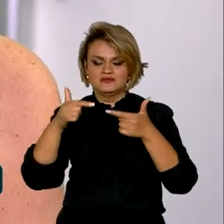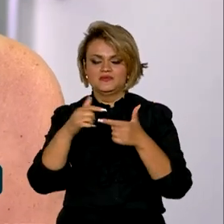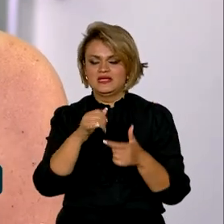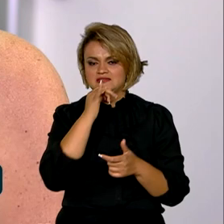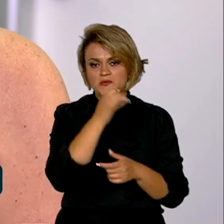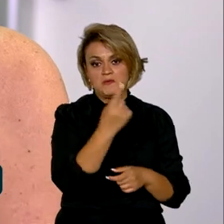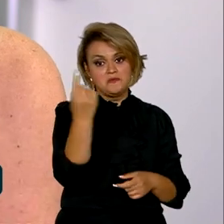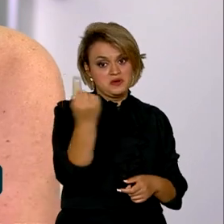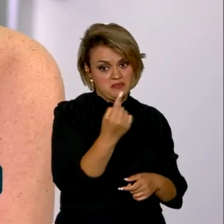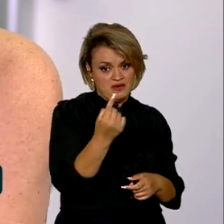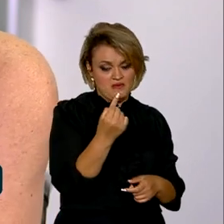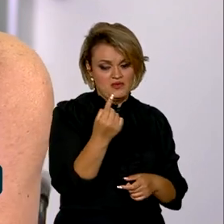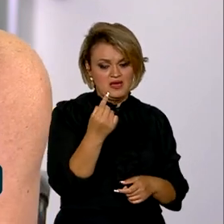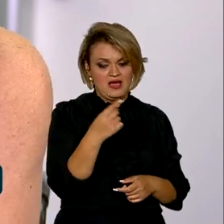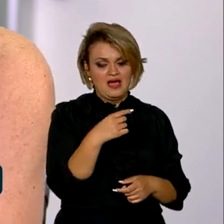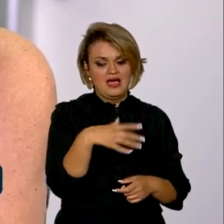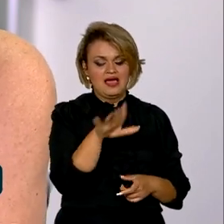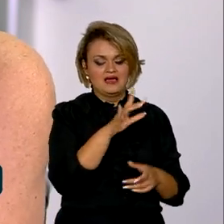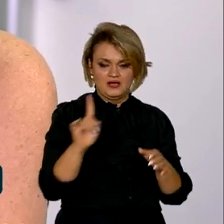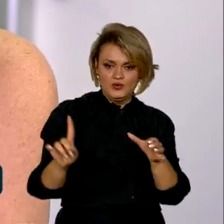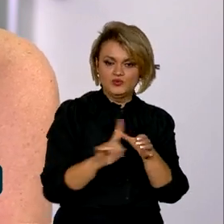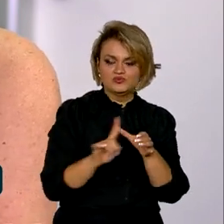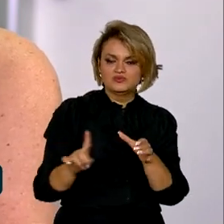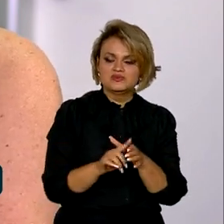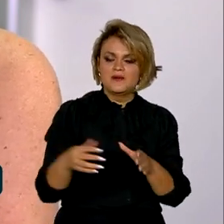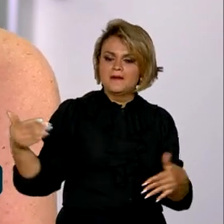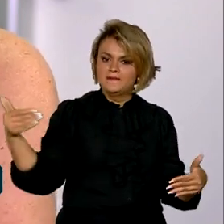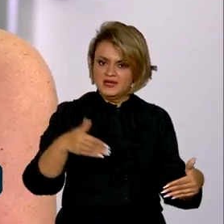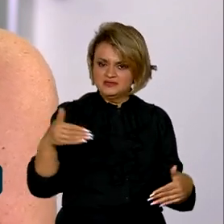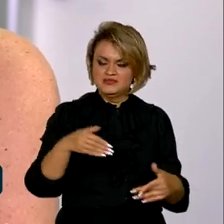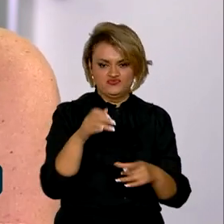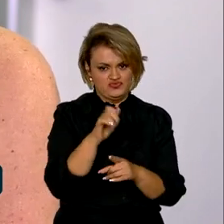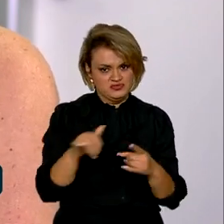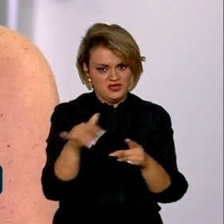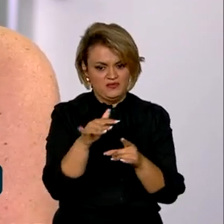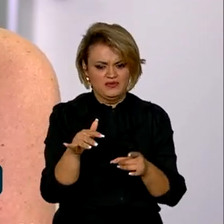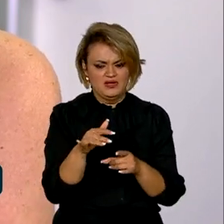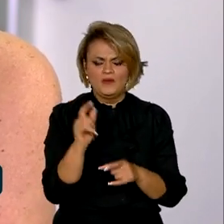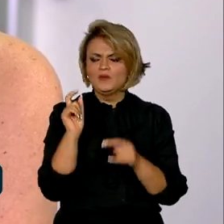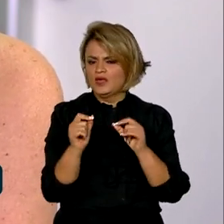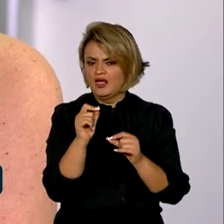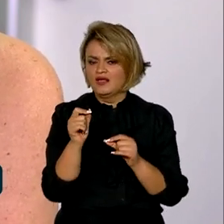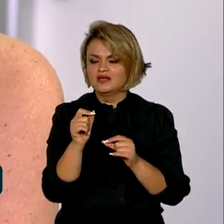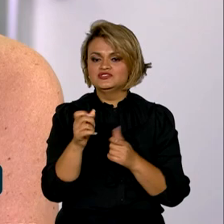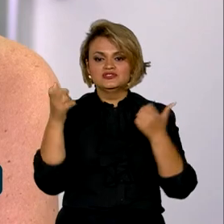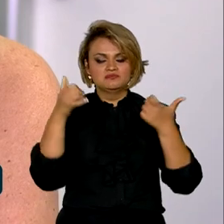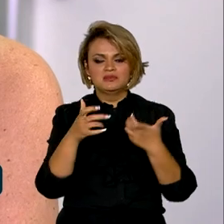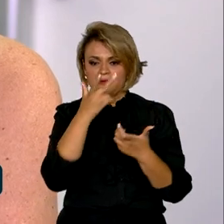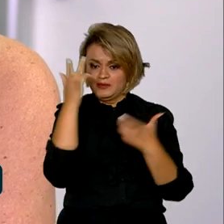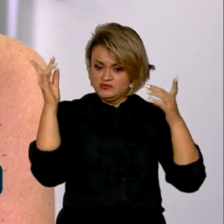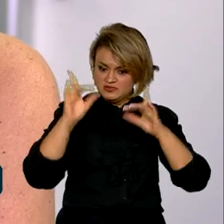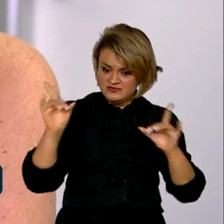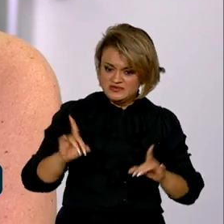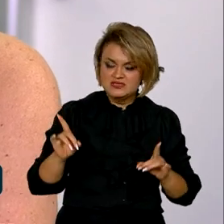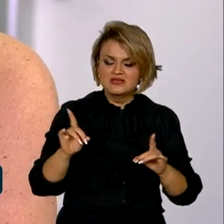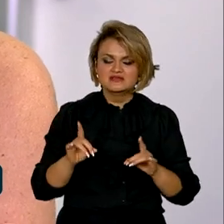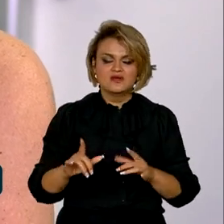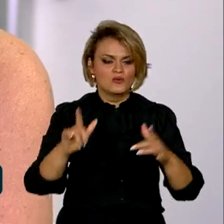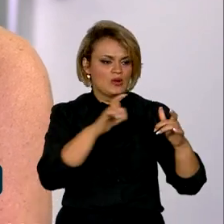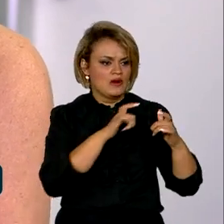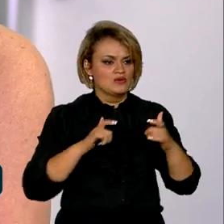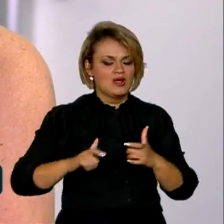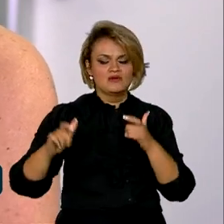O primeiro é por uma gestão inclusiva e participação social. O que a gente fala é que as pessoas com deficiência estão em todos